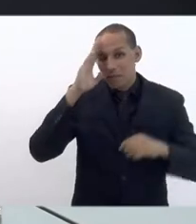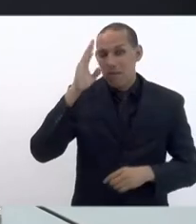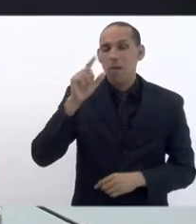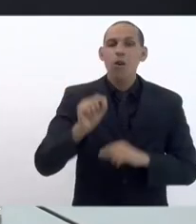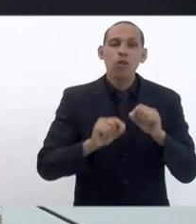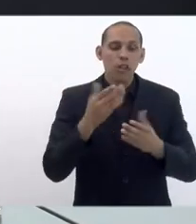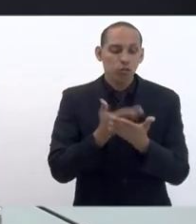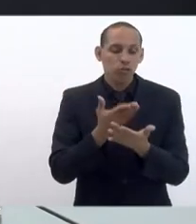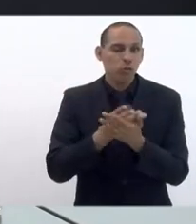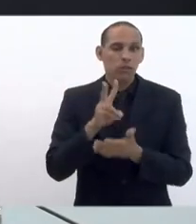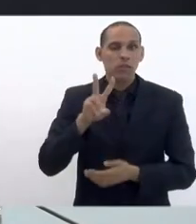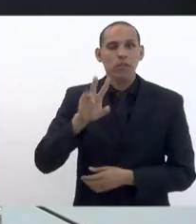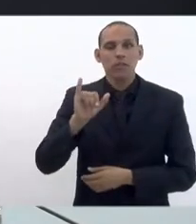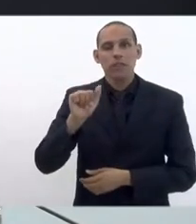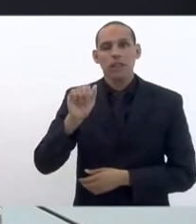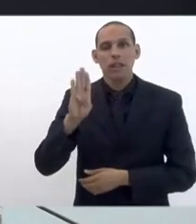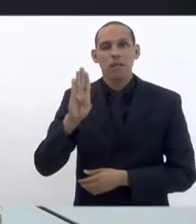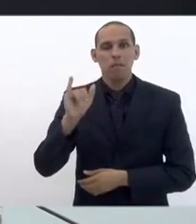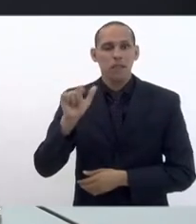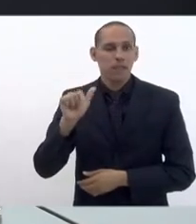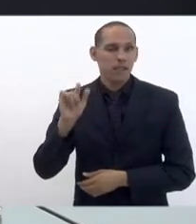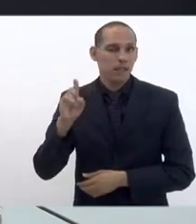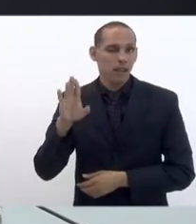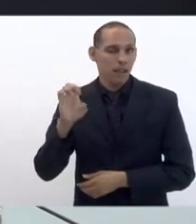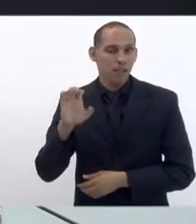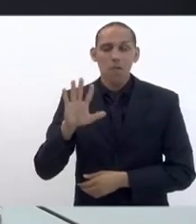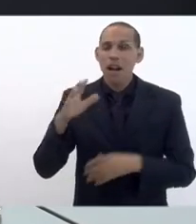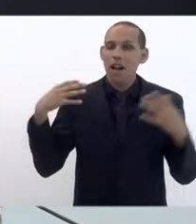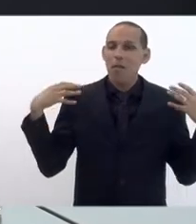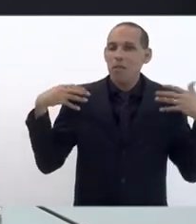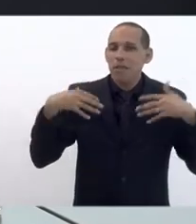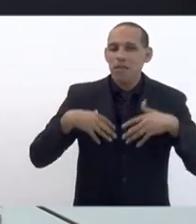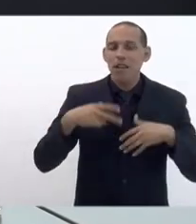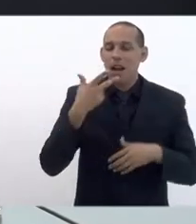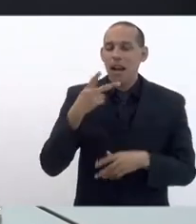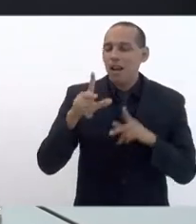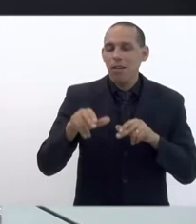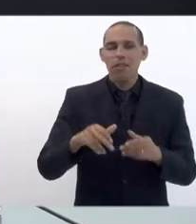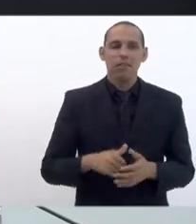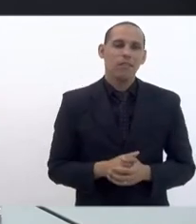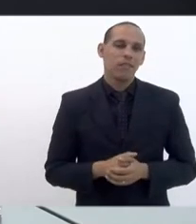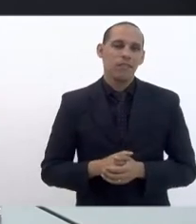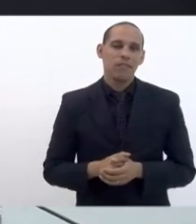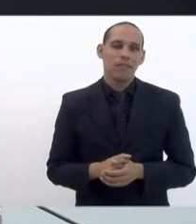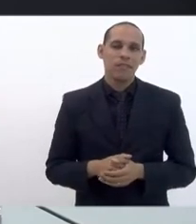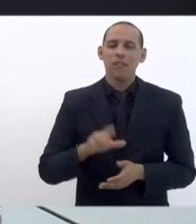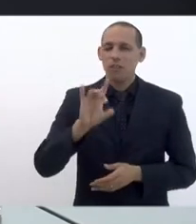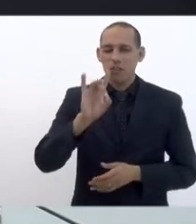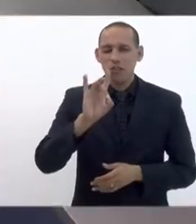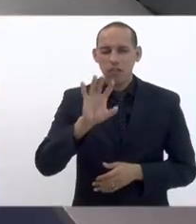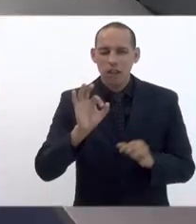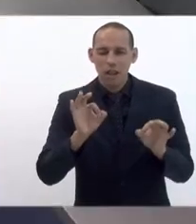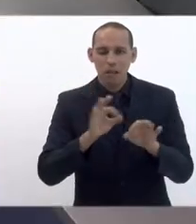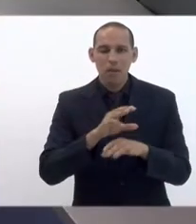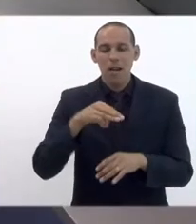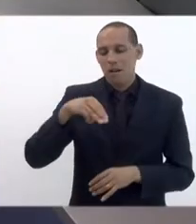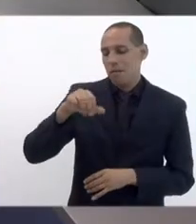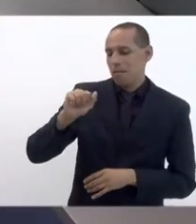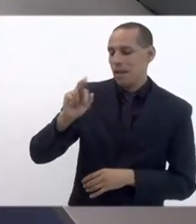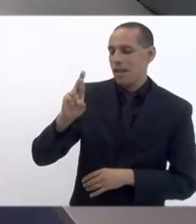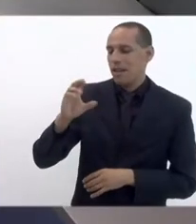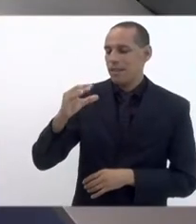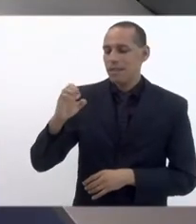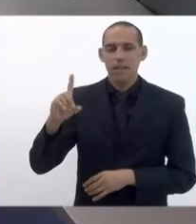de viabilidade. E o ministro Barroso está falando mesmo. Só para terminar, o Marcelo me trouxe uma informação